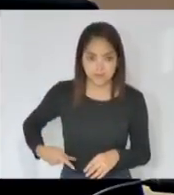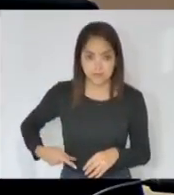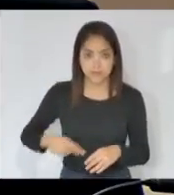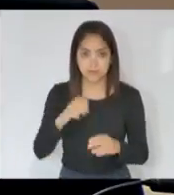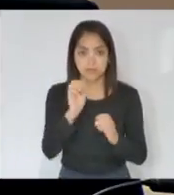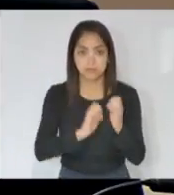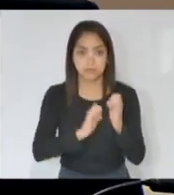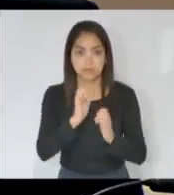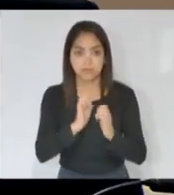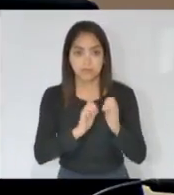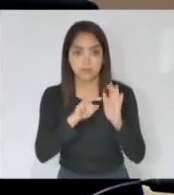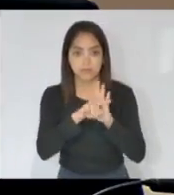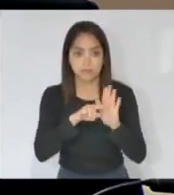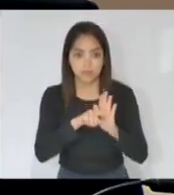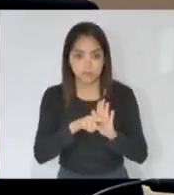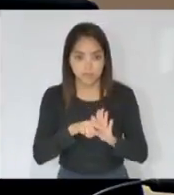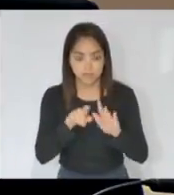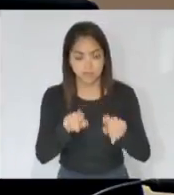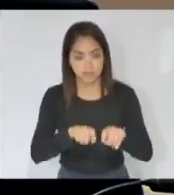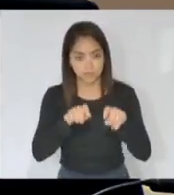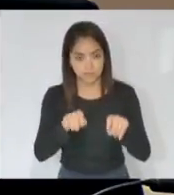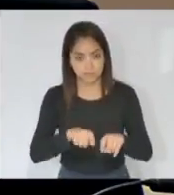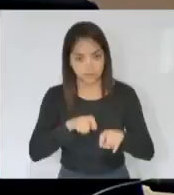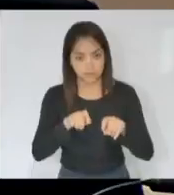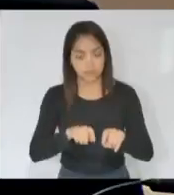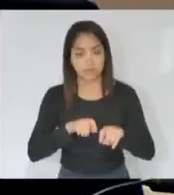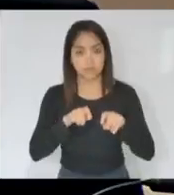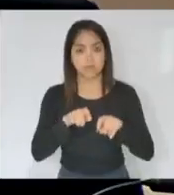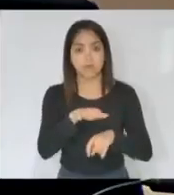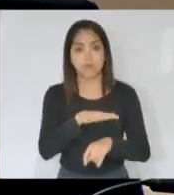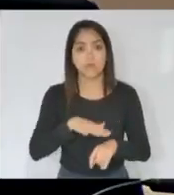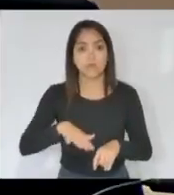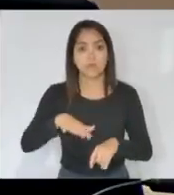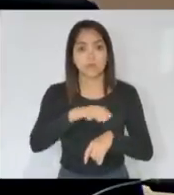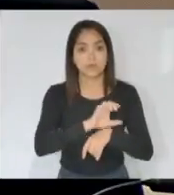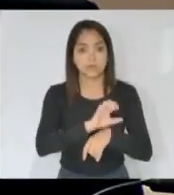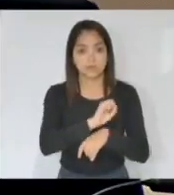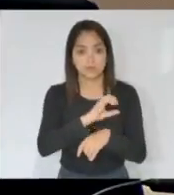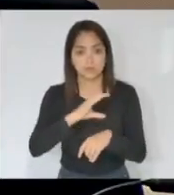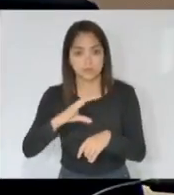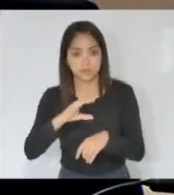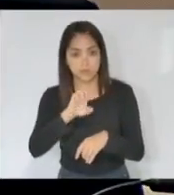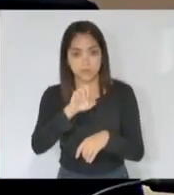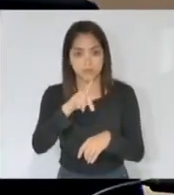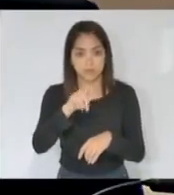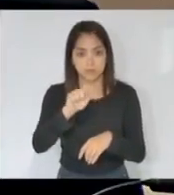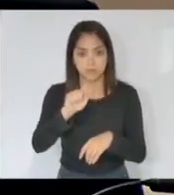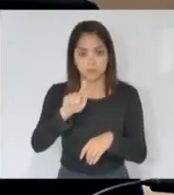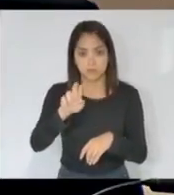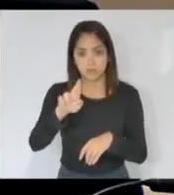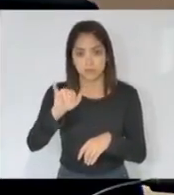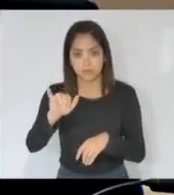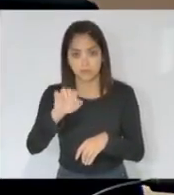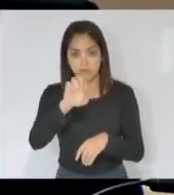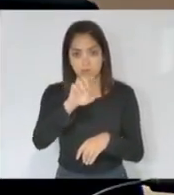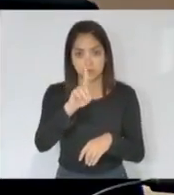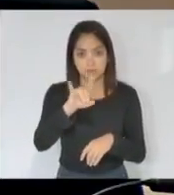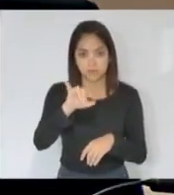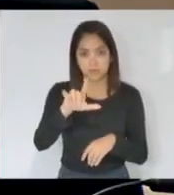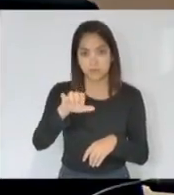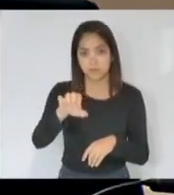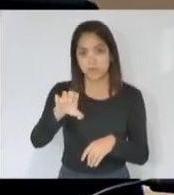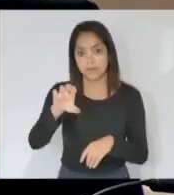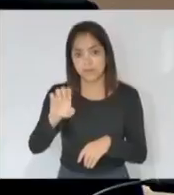de Pesquisa Agropecuária e Extensão Rural de Santa Catarina, EPAGRE, Edilene